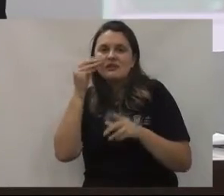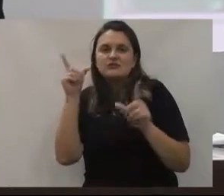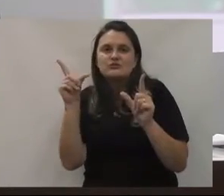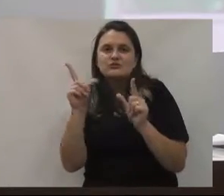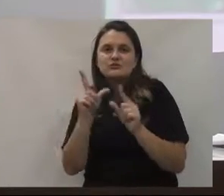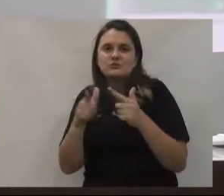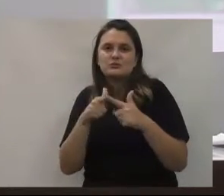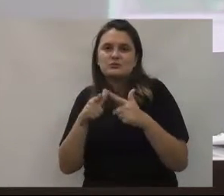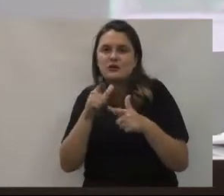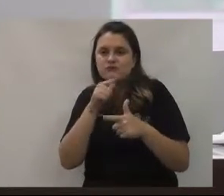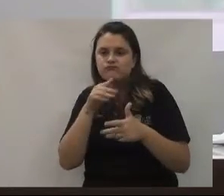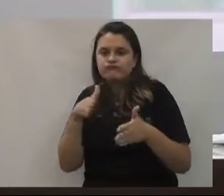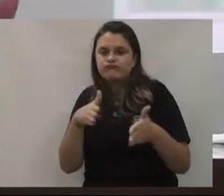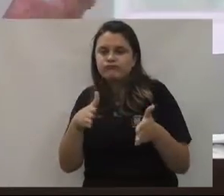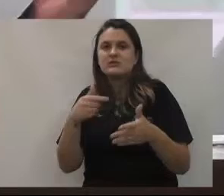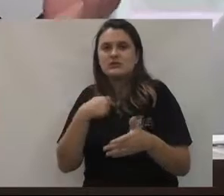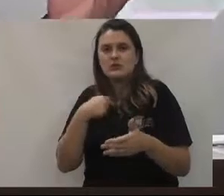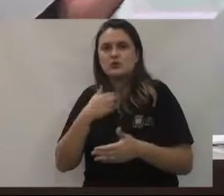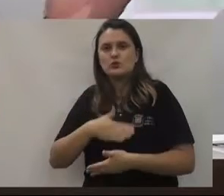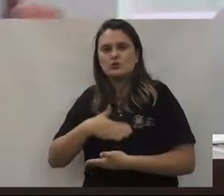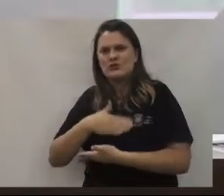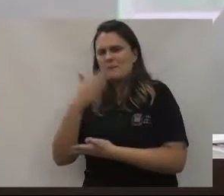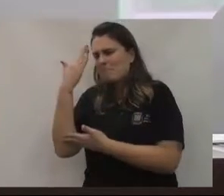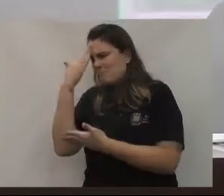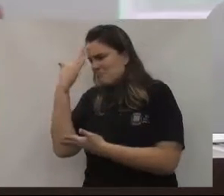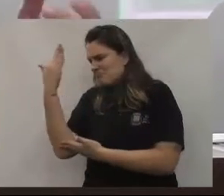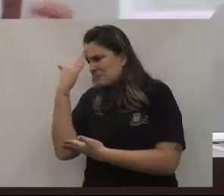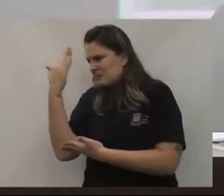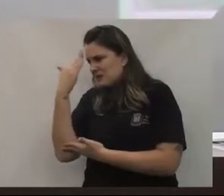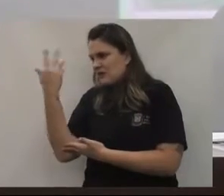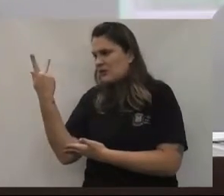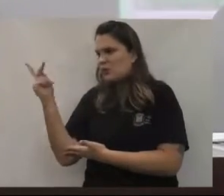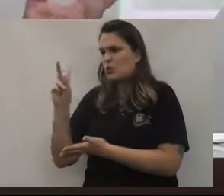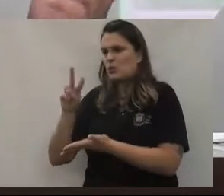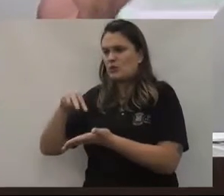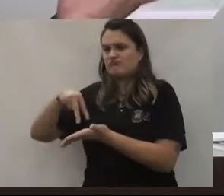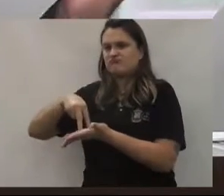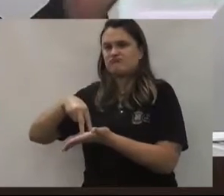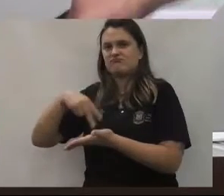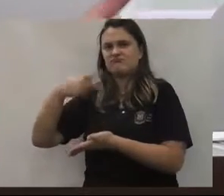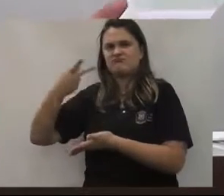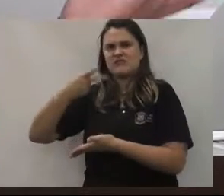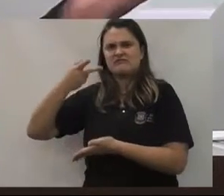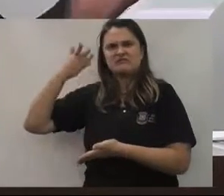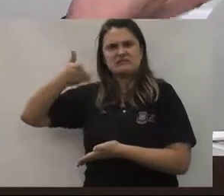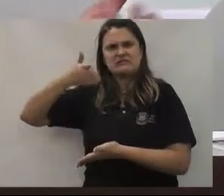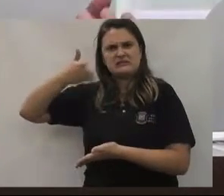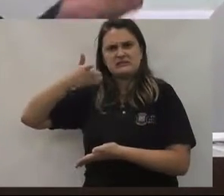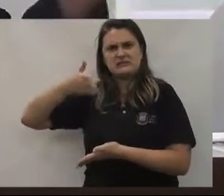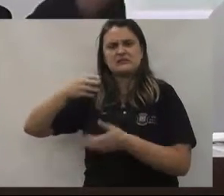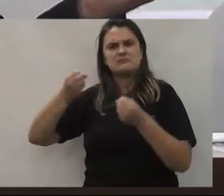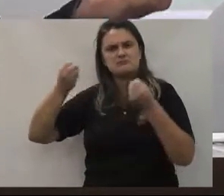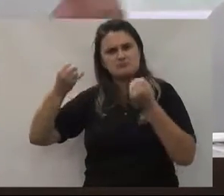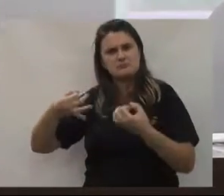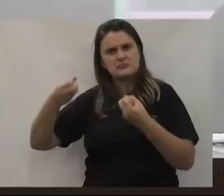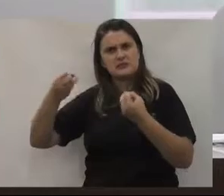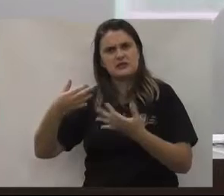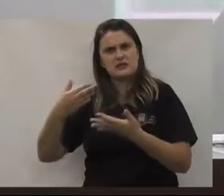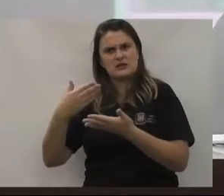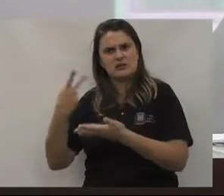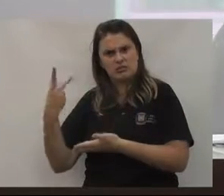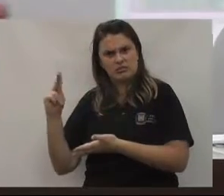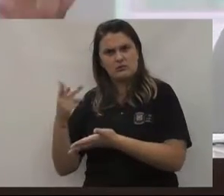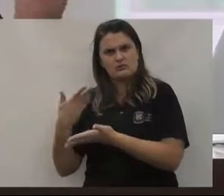minimizar a situação da enchente. Eu gostaria de agradecer imensamente a sua colaboração, a presteza de vir expor esse estudo,